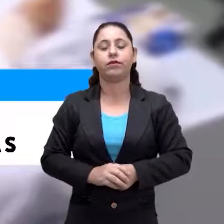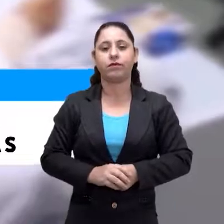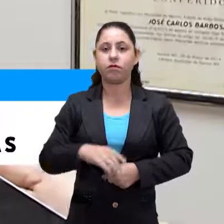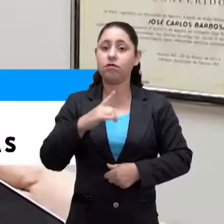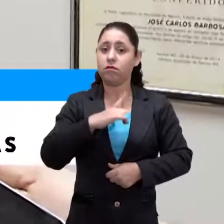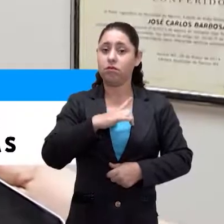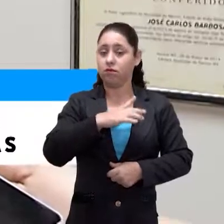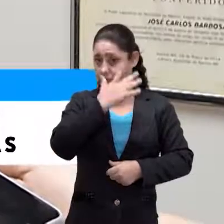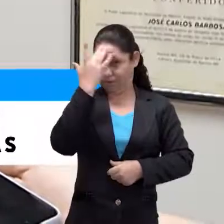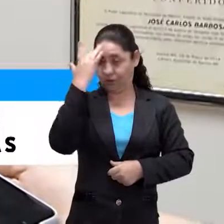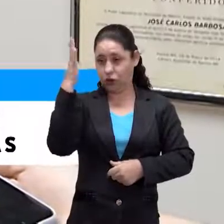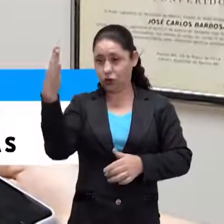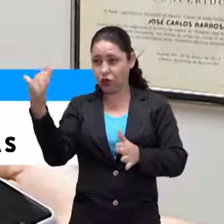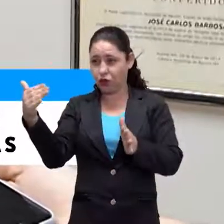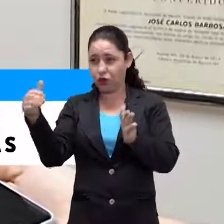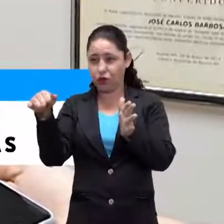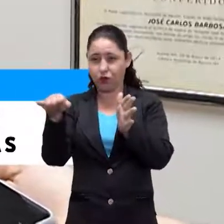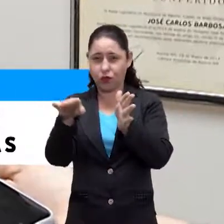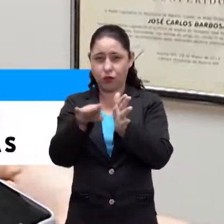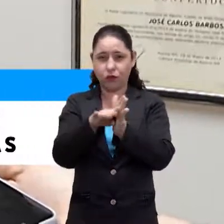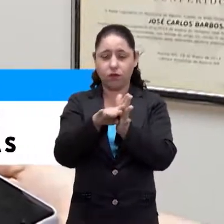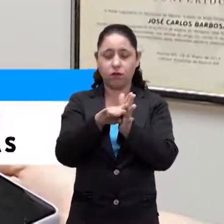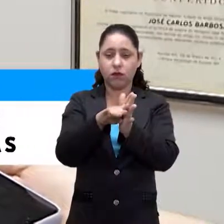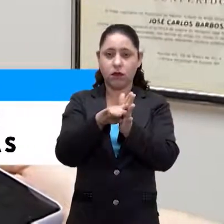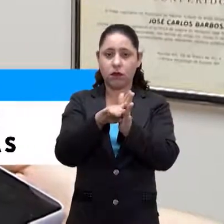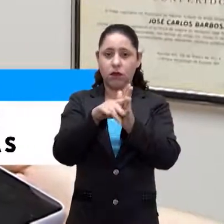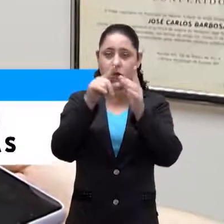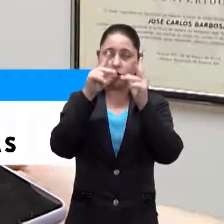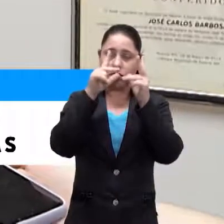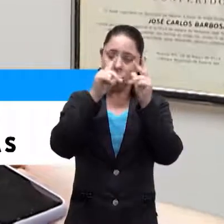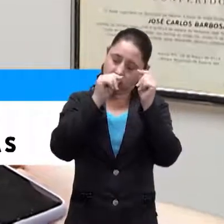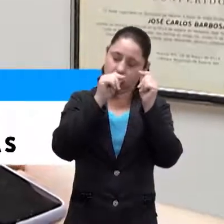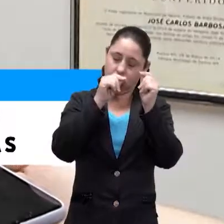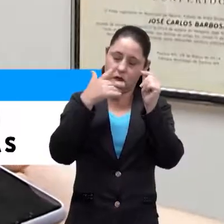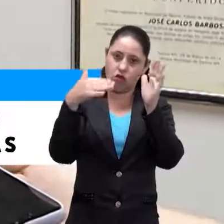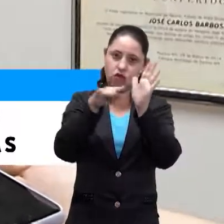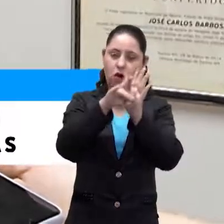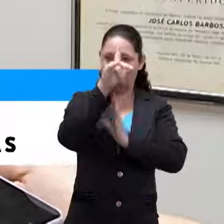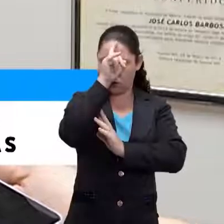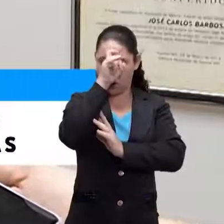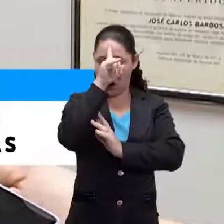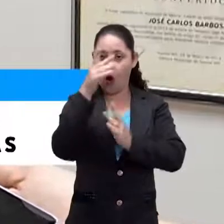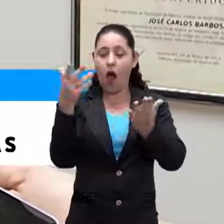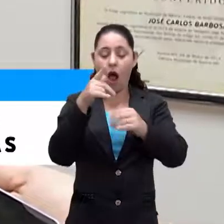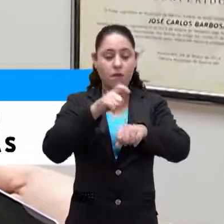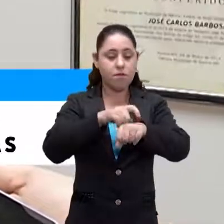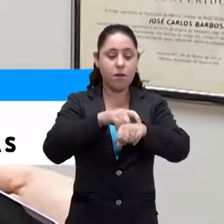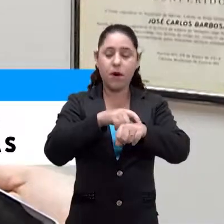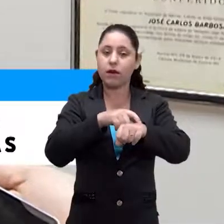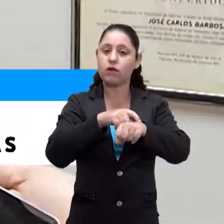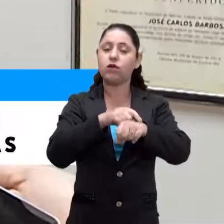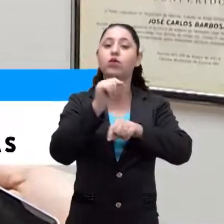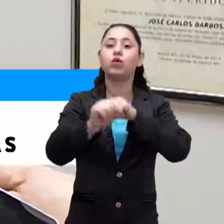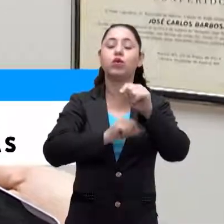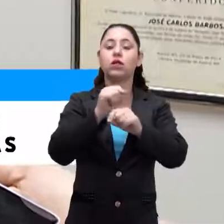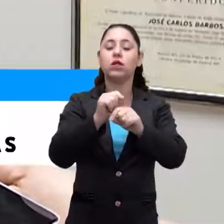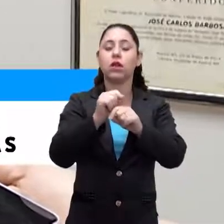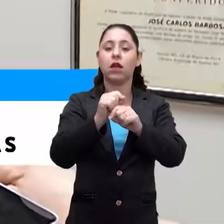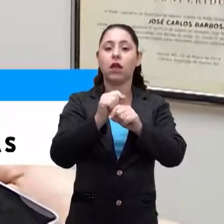Covid-19. Aqueles pacientes que chegam inconscientes ao hospital, essa rede, imediatamente